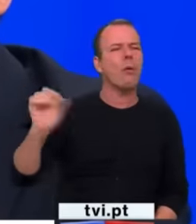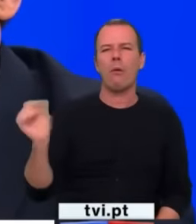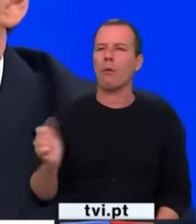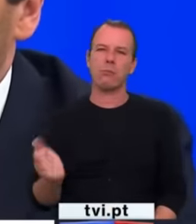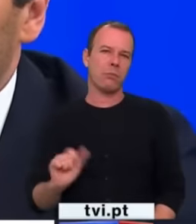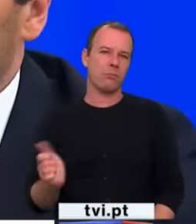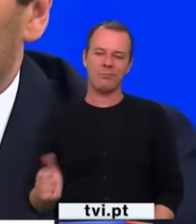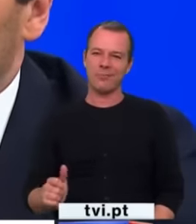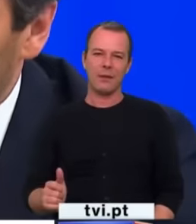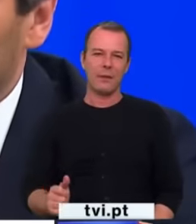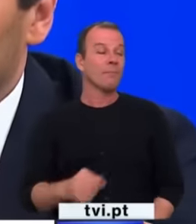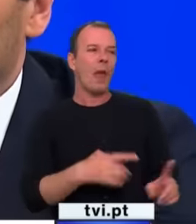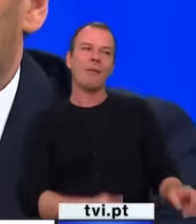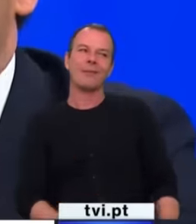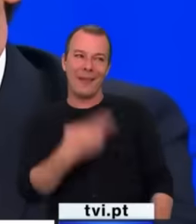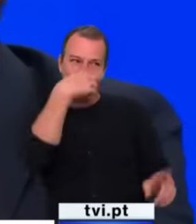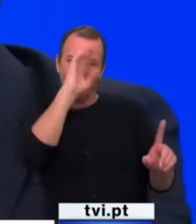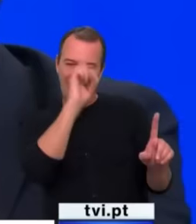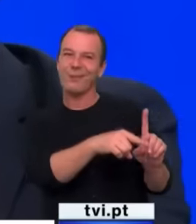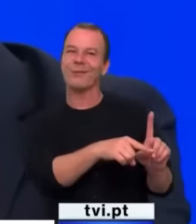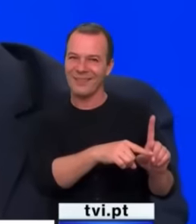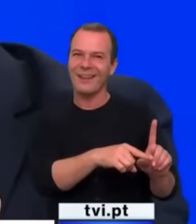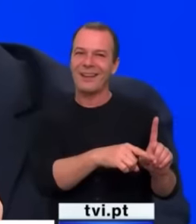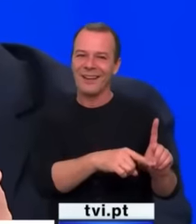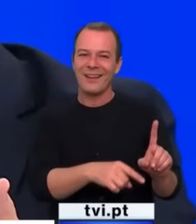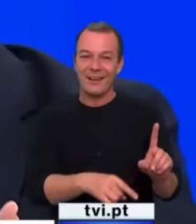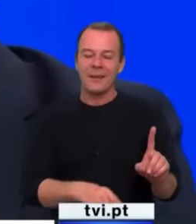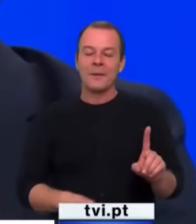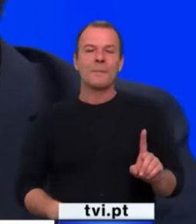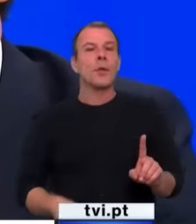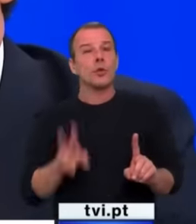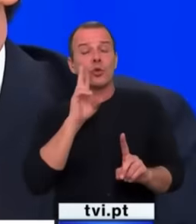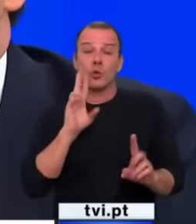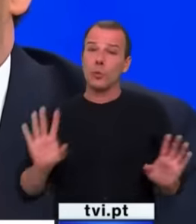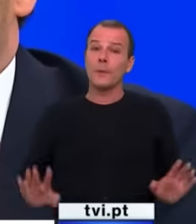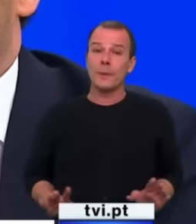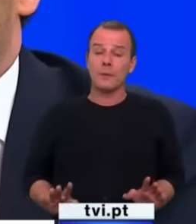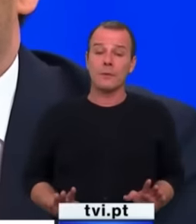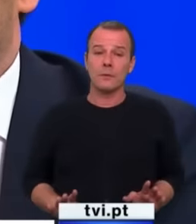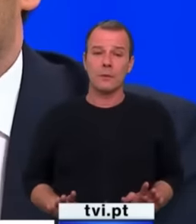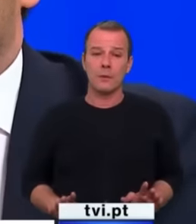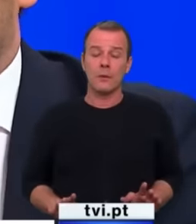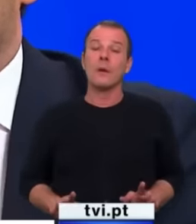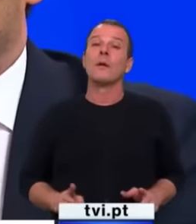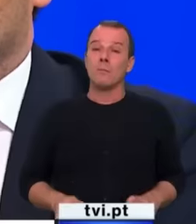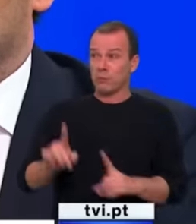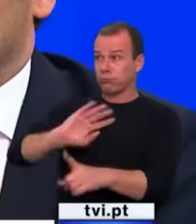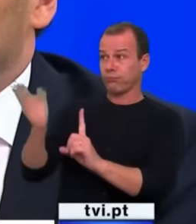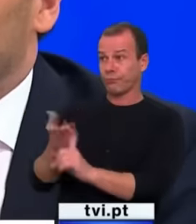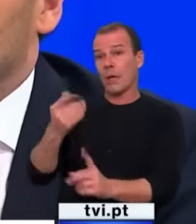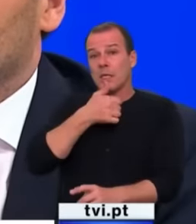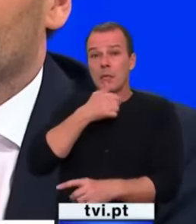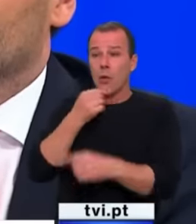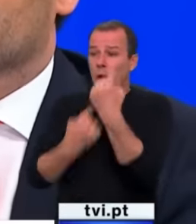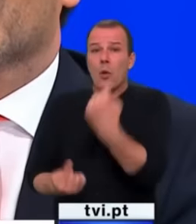Eu nunca fui condenado por difamação e recorreu para o Supremo. Pedro, está enganado. E, portanto, era um processo civil, não tem nada a ver com crimes. Não, desculpe lá, mas... foi condenado e recorreu. Mas não é por